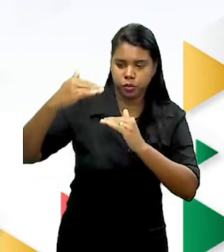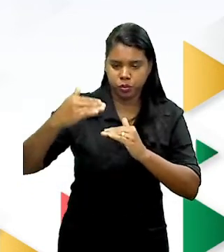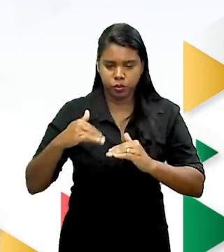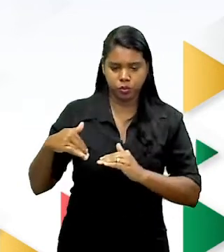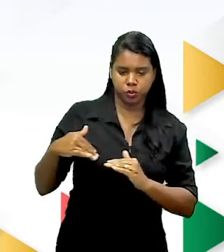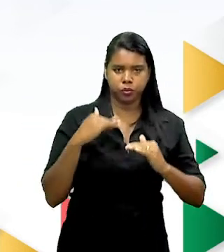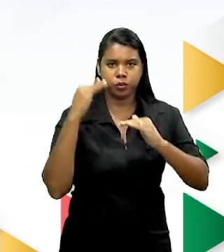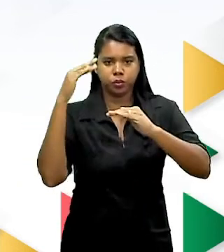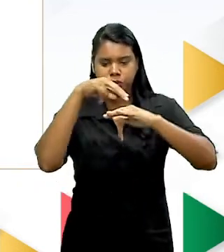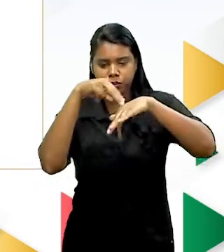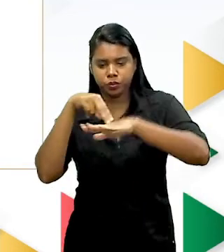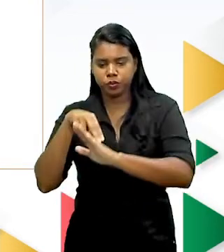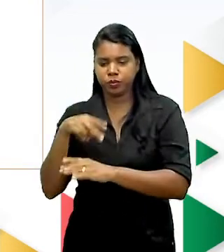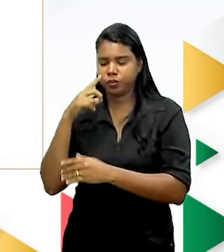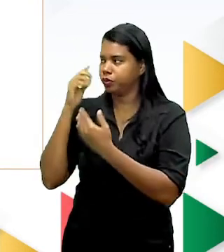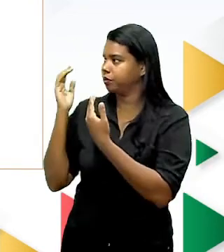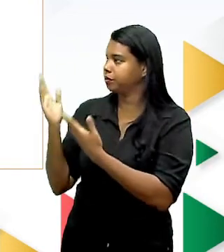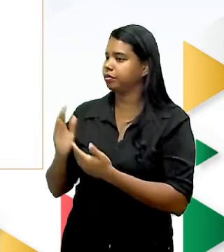em tela.